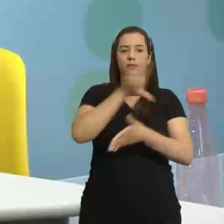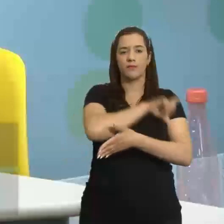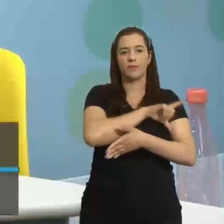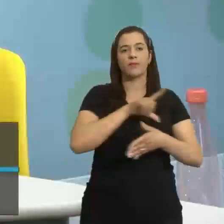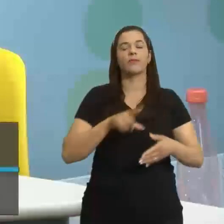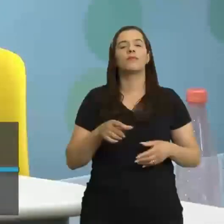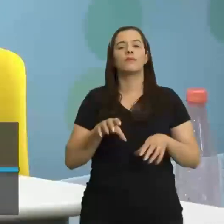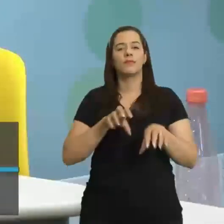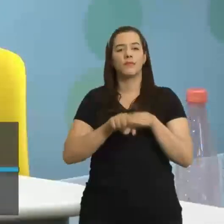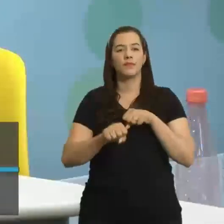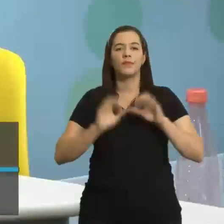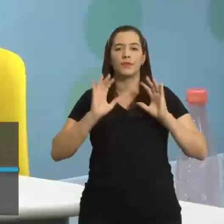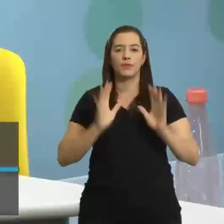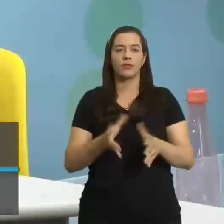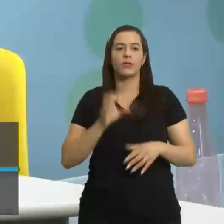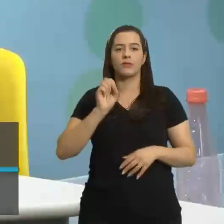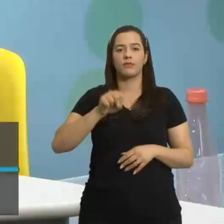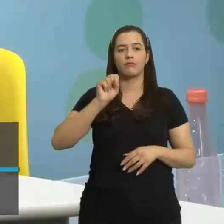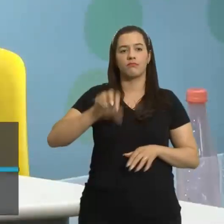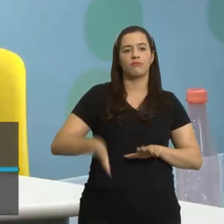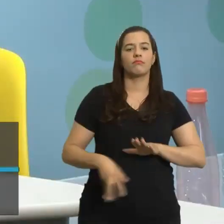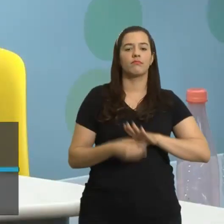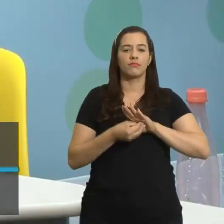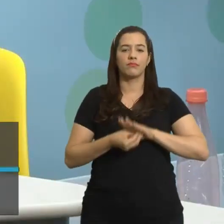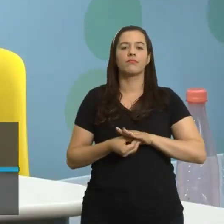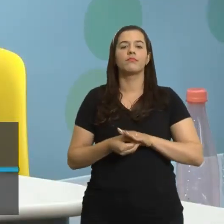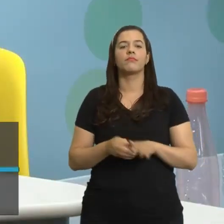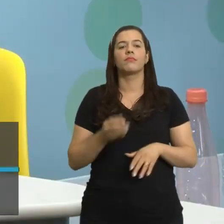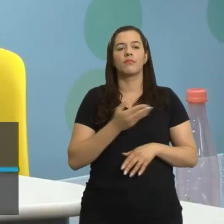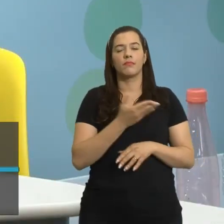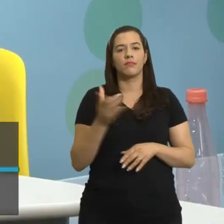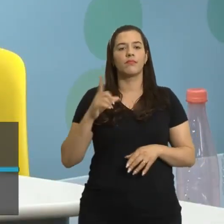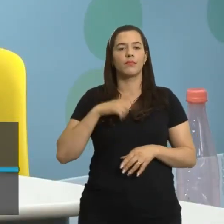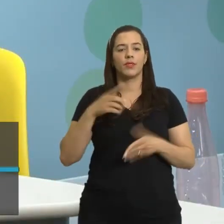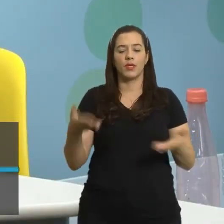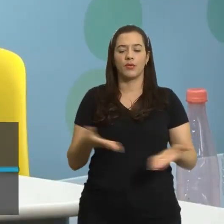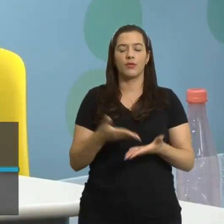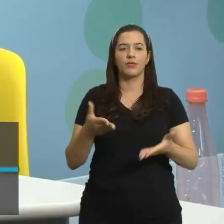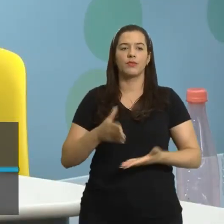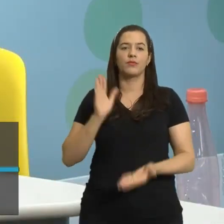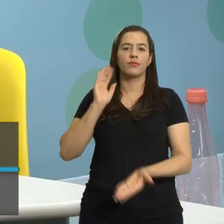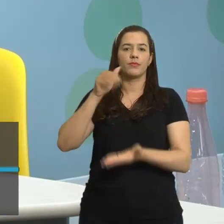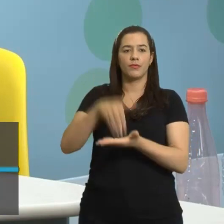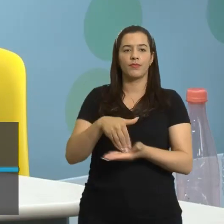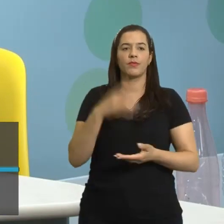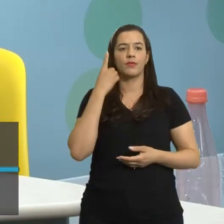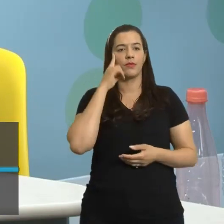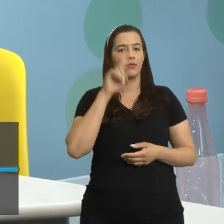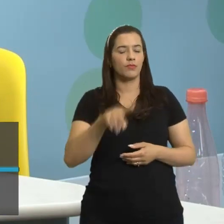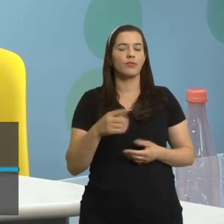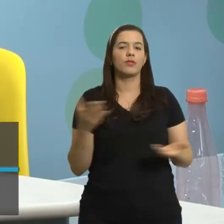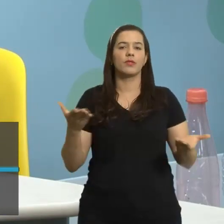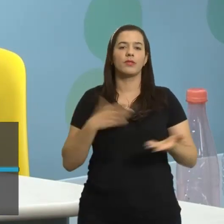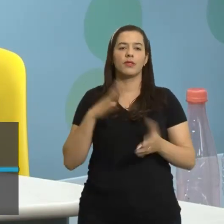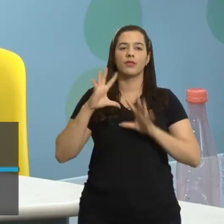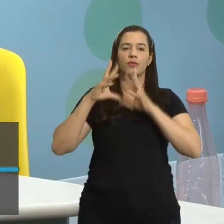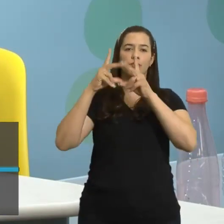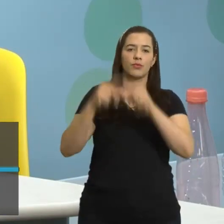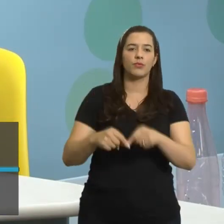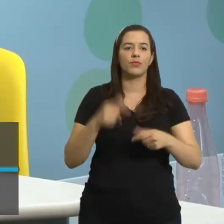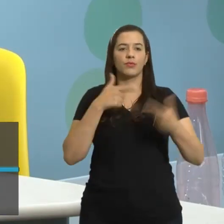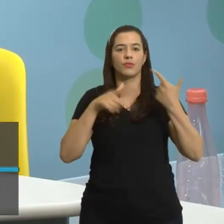formações anteriores, já estão sim no repositório, e essa de hoje deve entrar no final do dia, após todas as